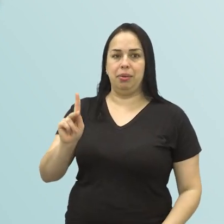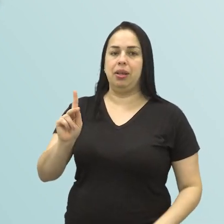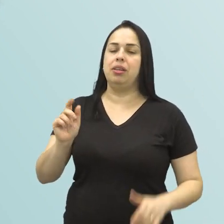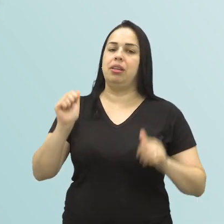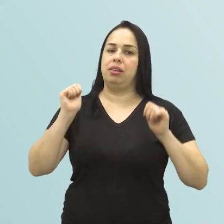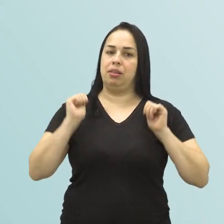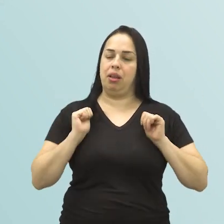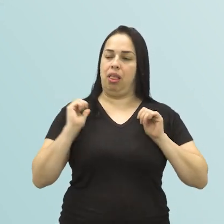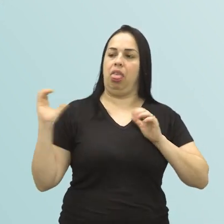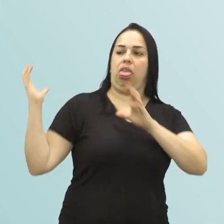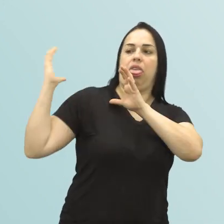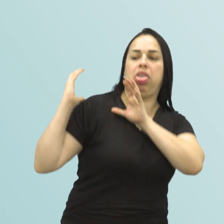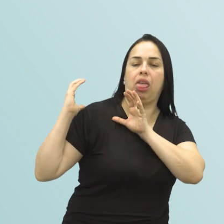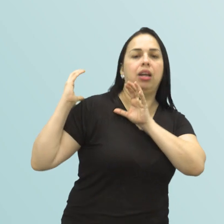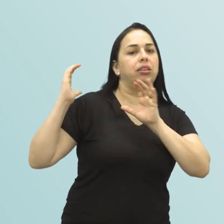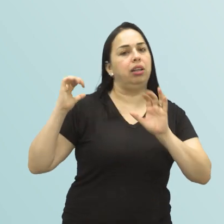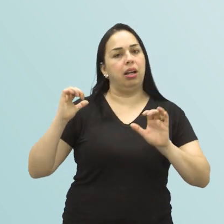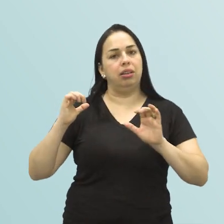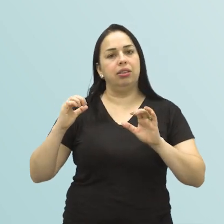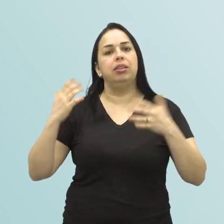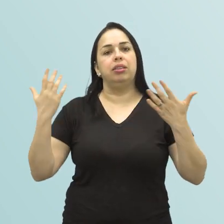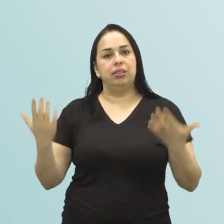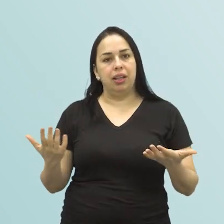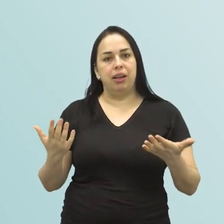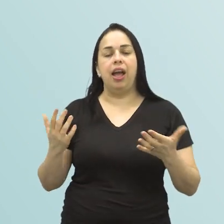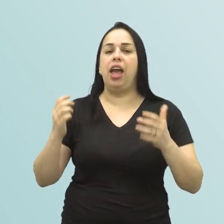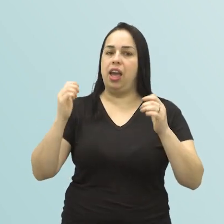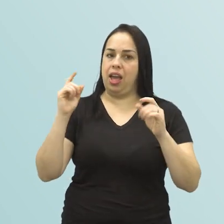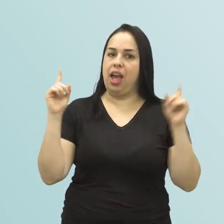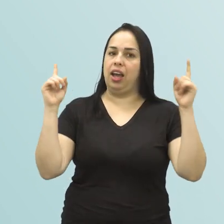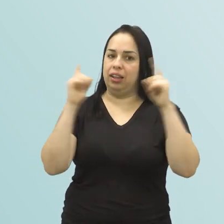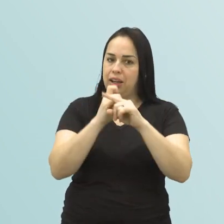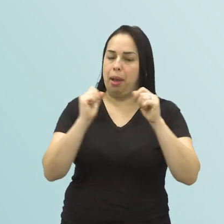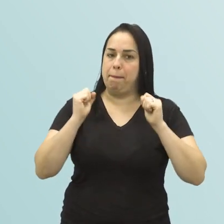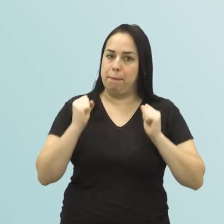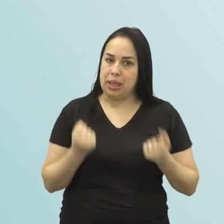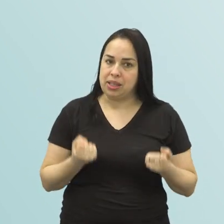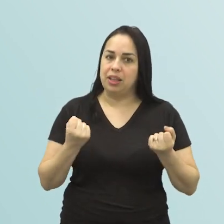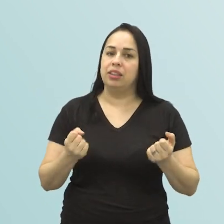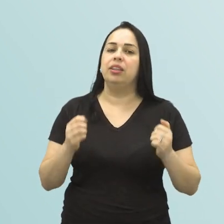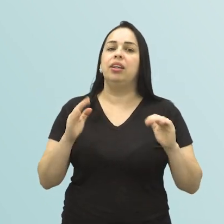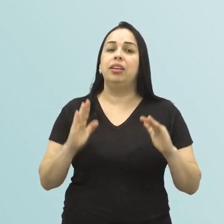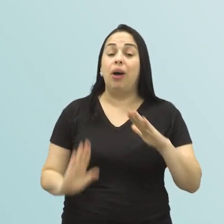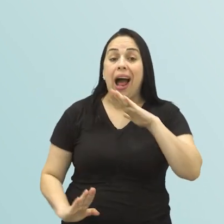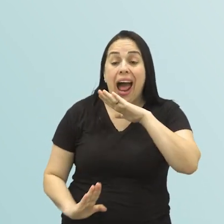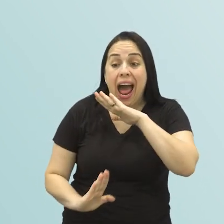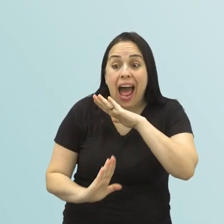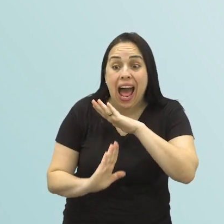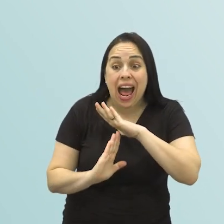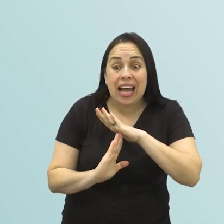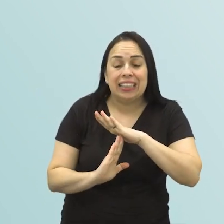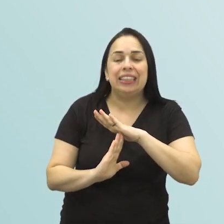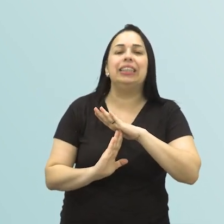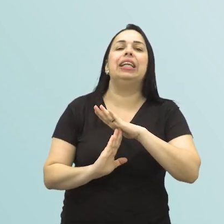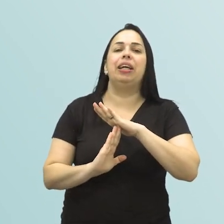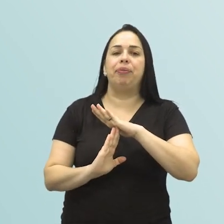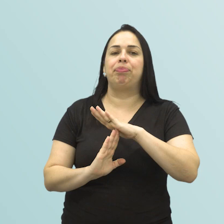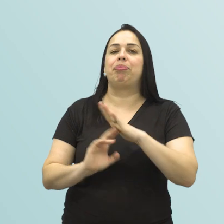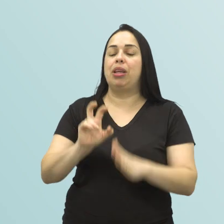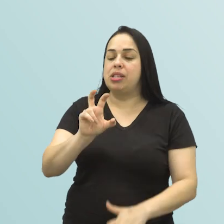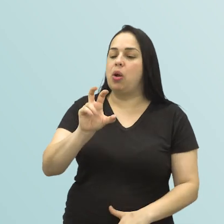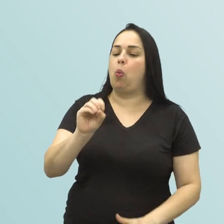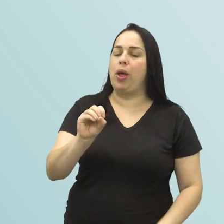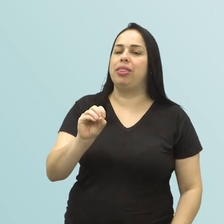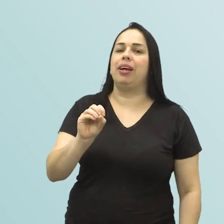a mais até, né? Mais que um saco de arroz. Um saco de arroz vai pesar bem aí, de 5 quilos nas costas. Então, no máximo, essa continha a gente